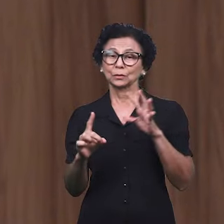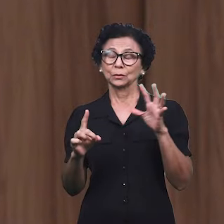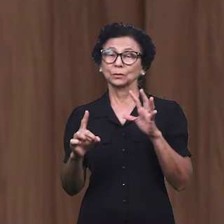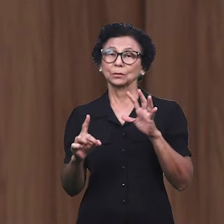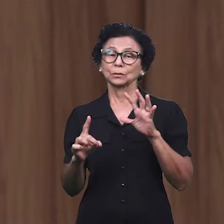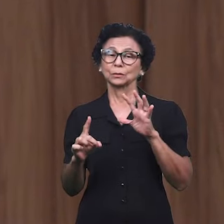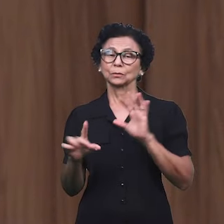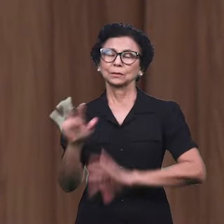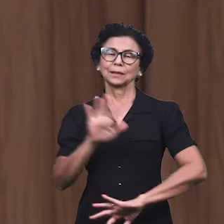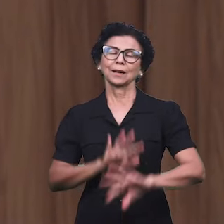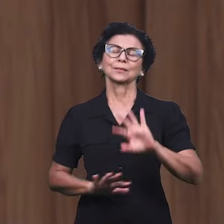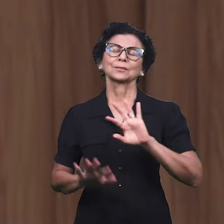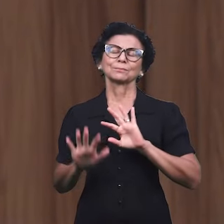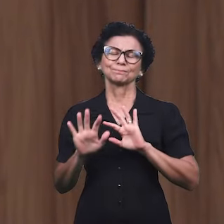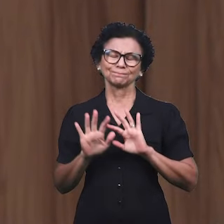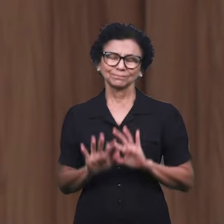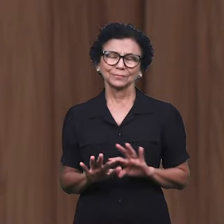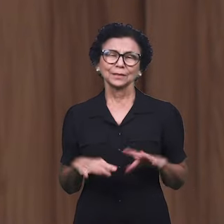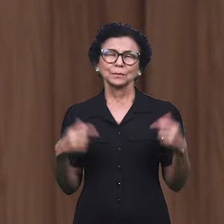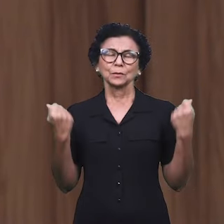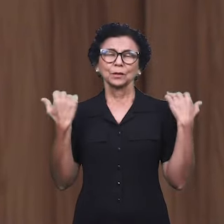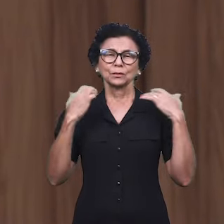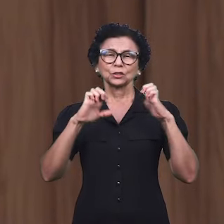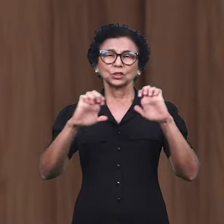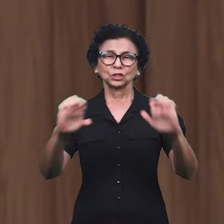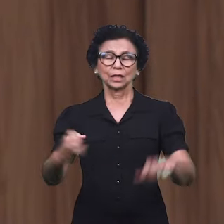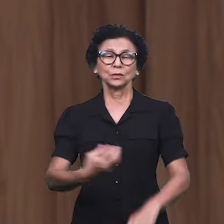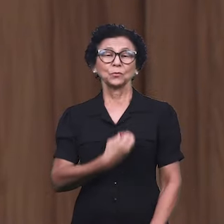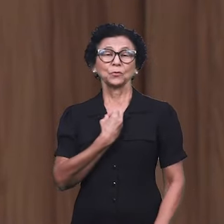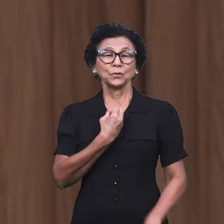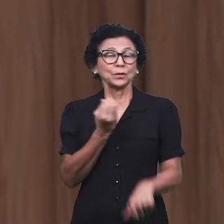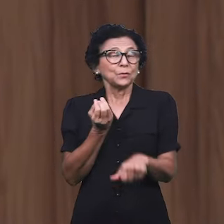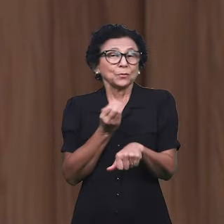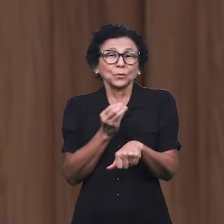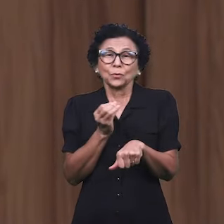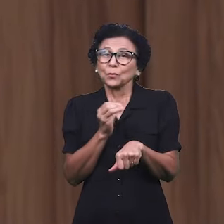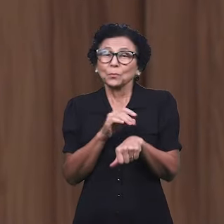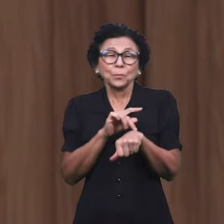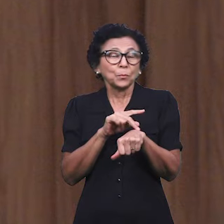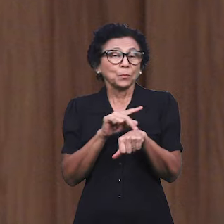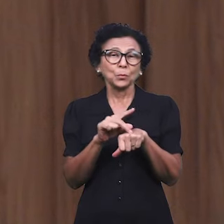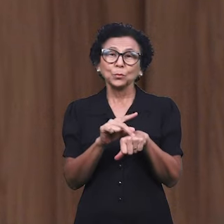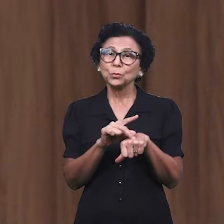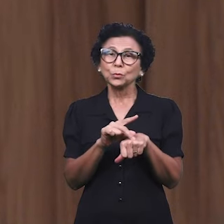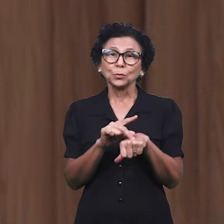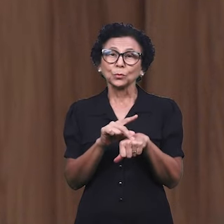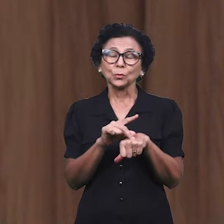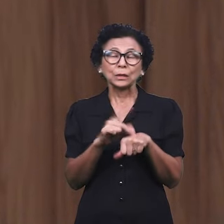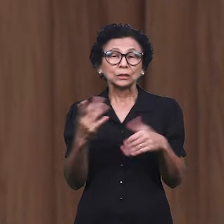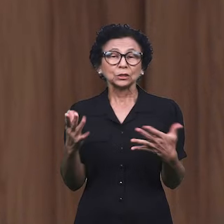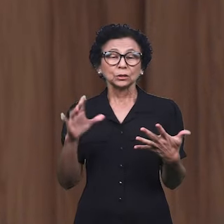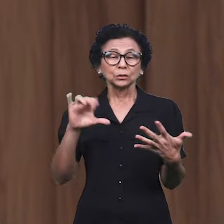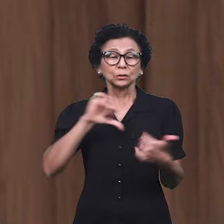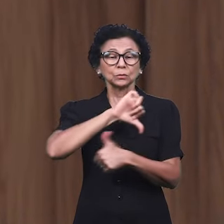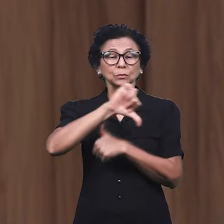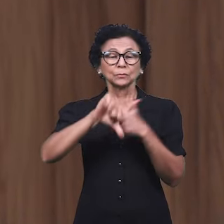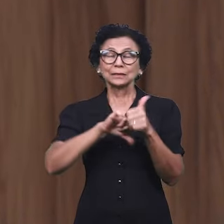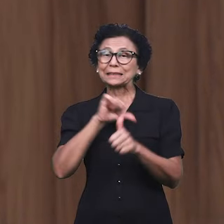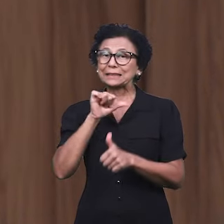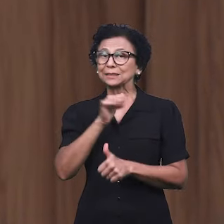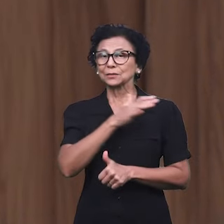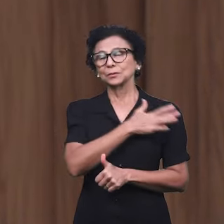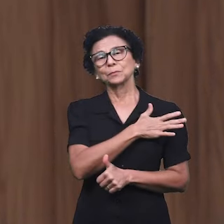evangelho vivo, genuíno, novidade de vida, não é? Então, isso é um grande perigo que